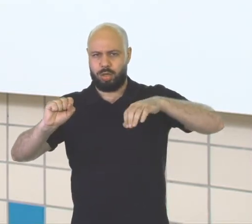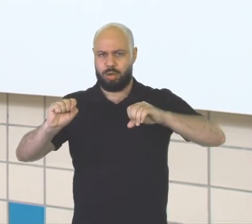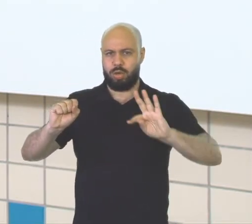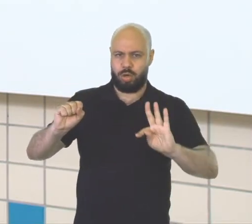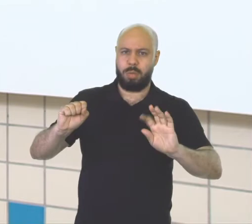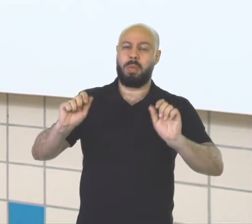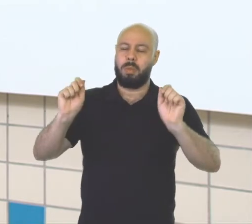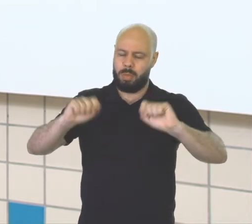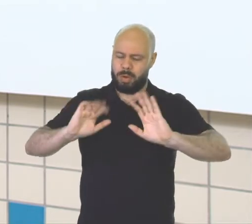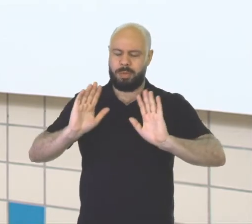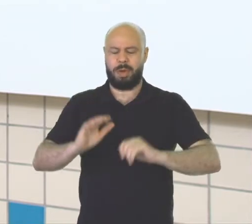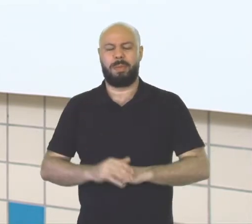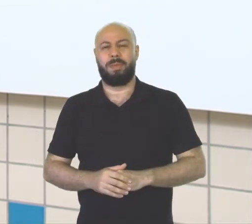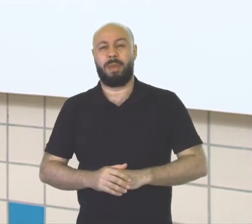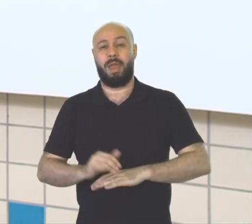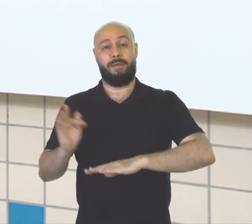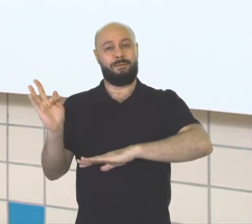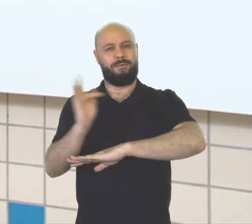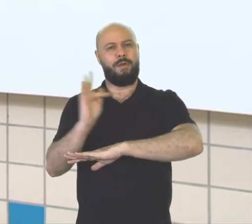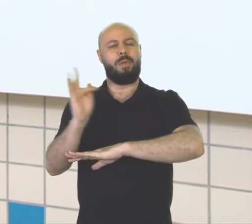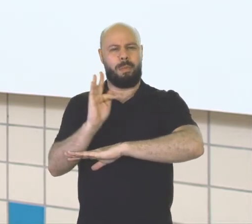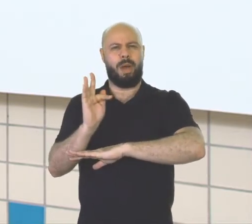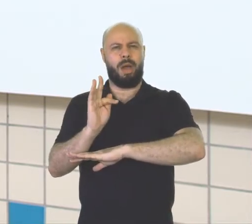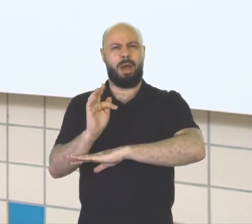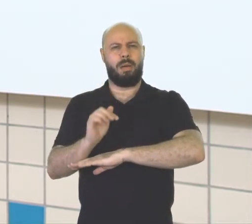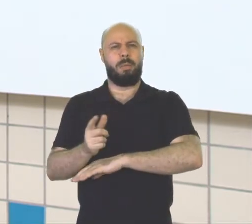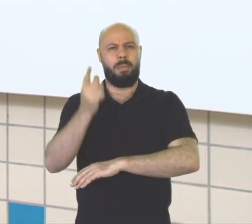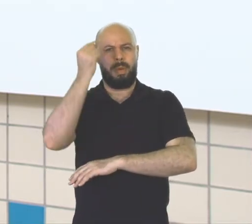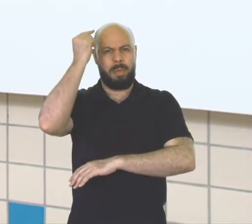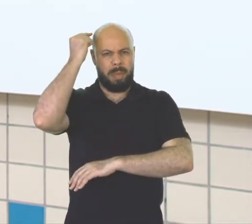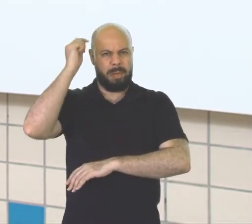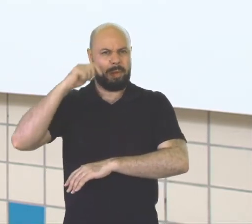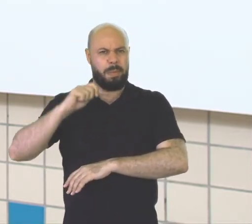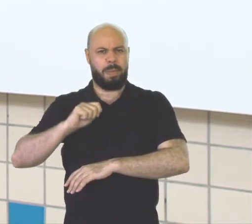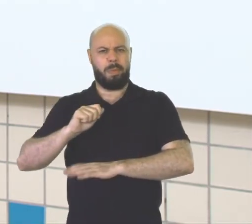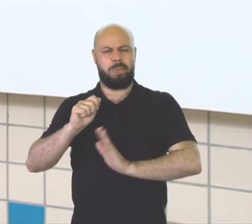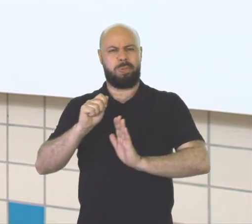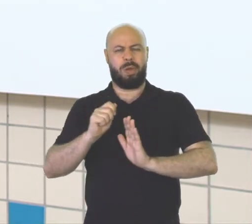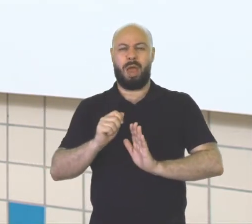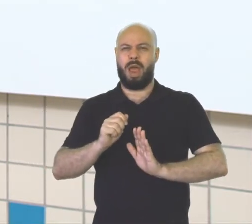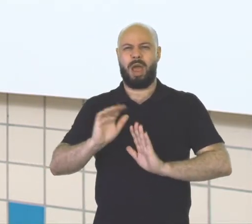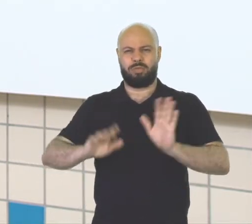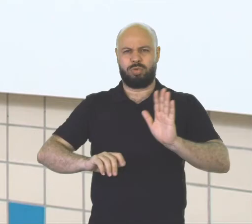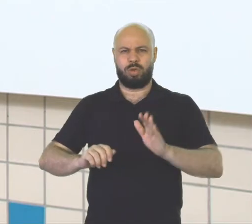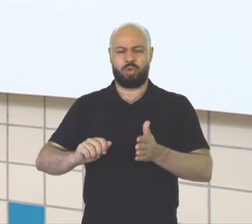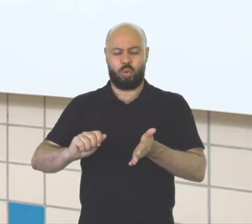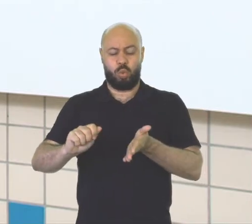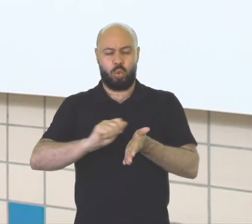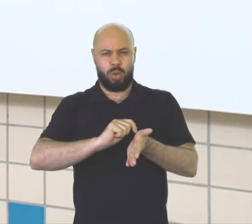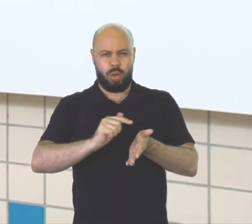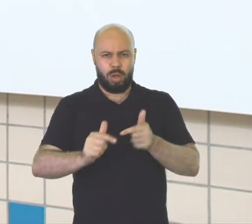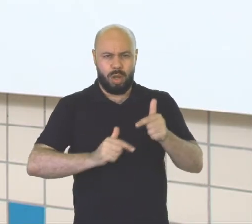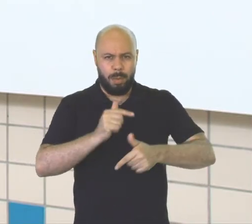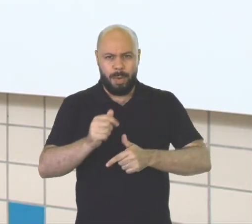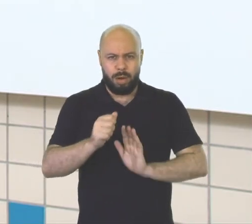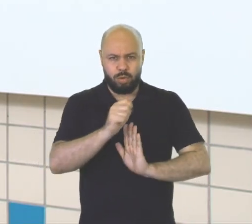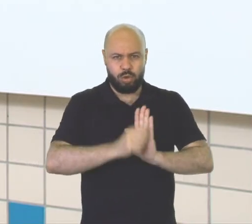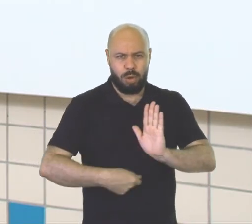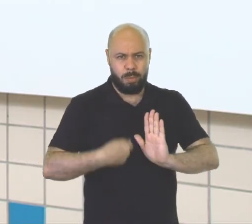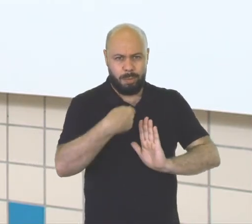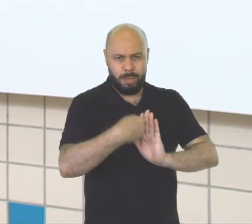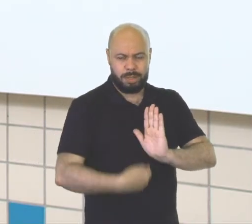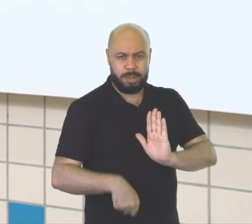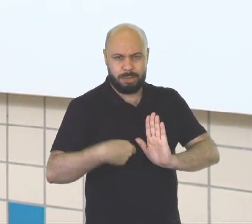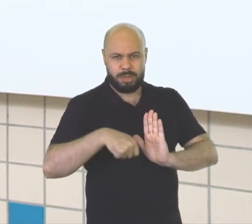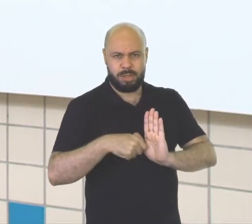algo no ambiente acadêmico, um texto para uma entrevista de emprego ou algo nesse sentido. Aí